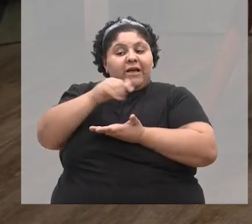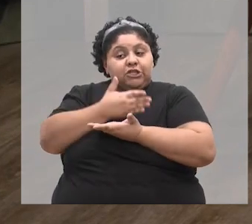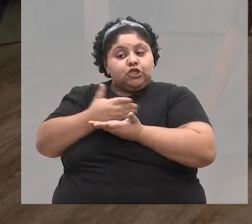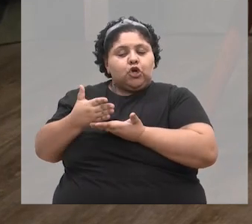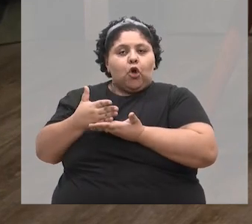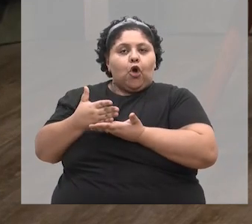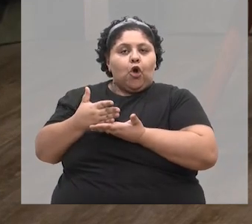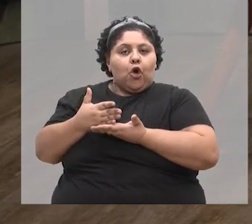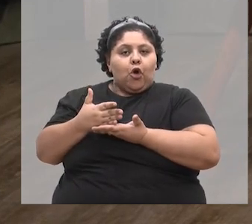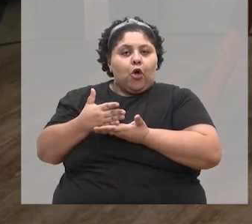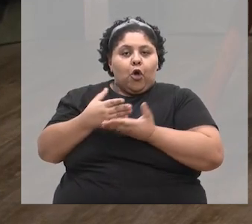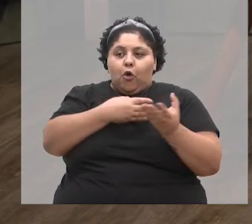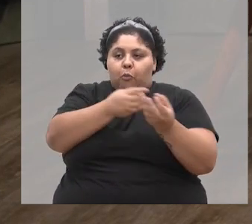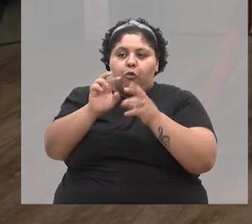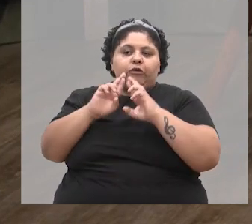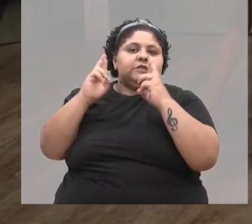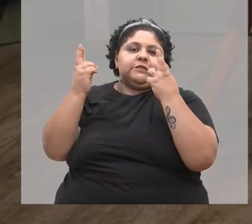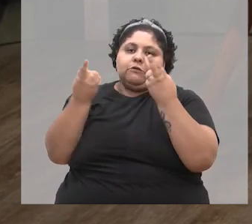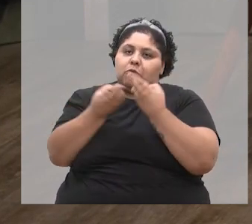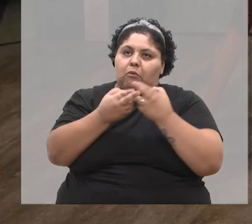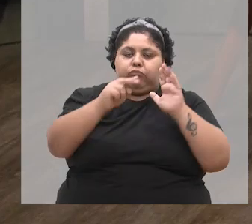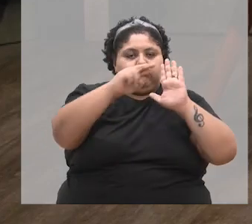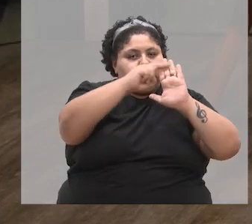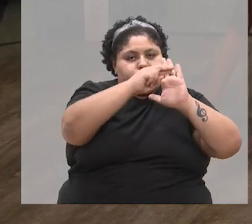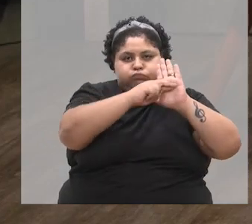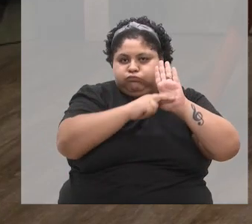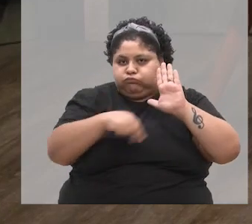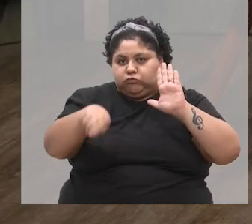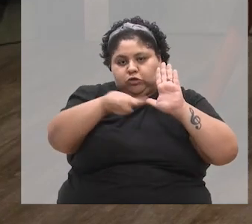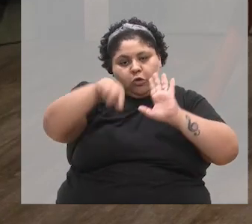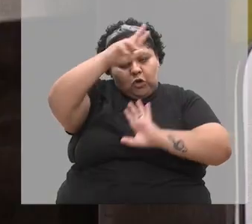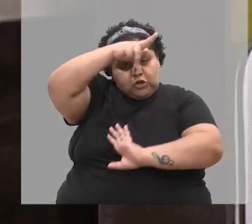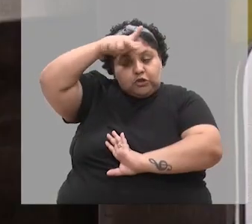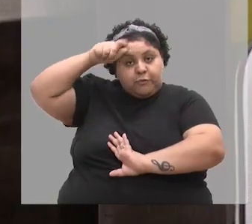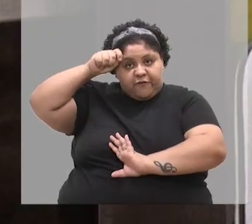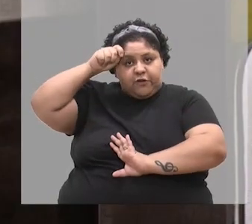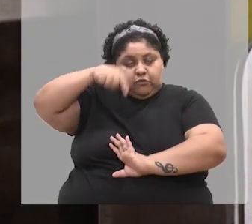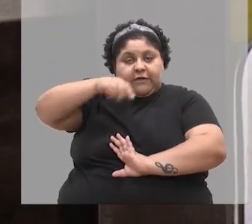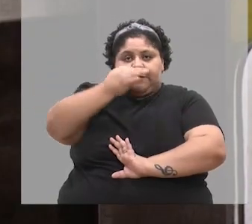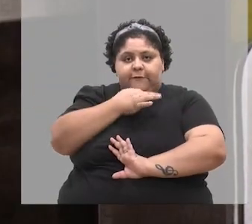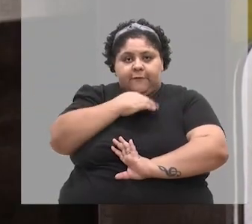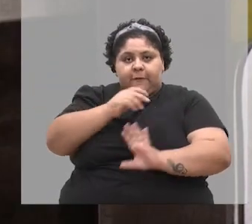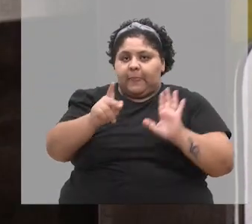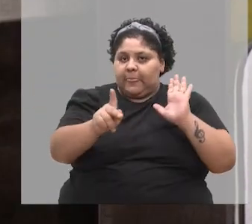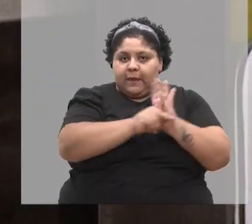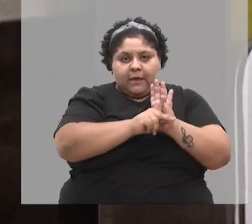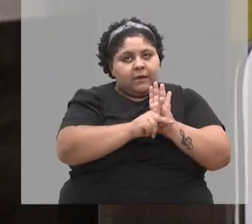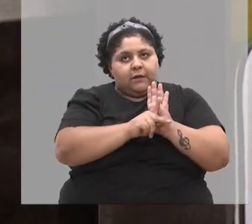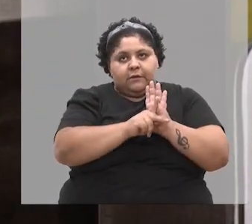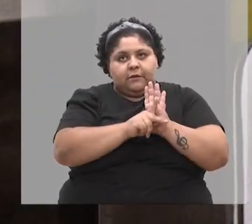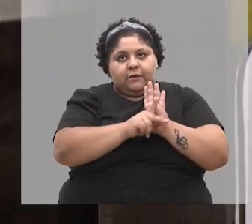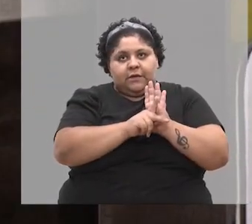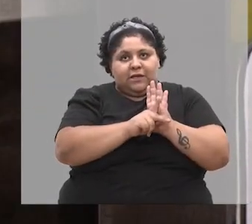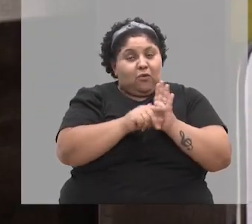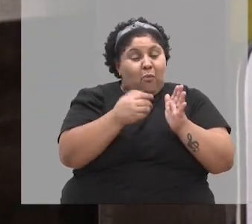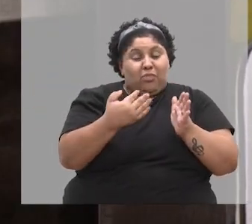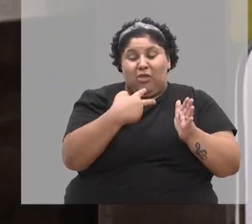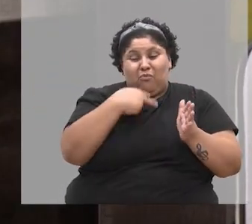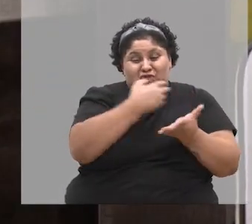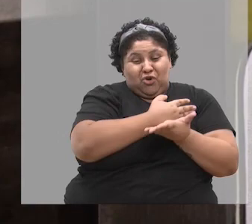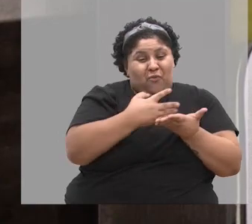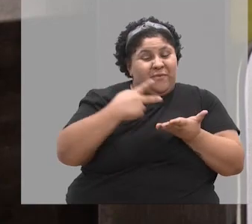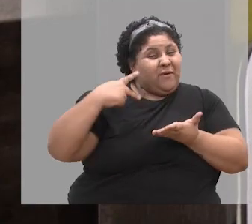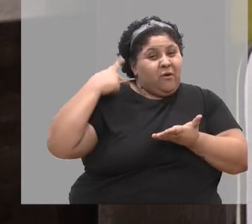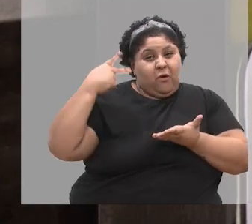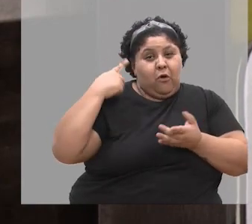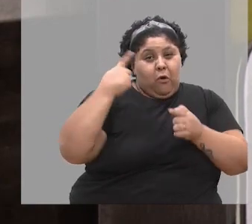partir disso, a gente começou, né, uma série de reuniões e tratativas com a nossa Prefeitura Municipal de Caxias do Sul. É um projeto que não poderia vir